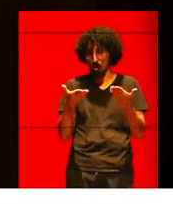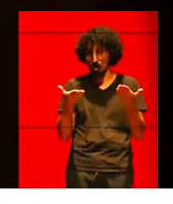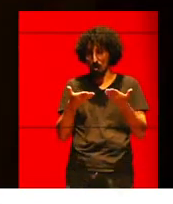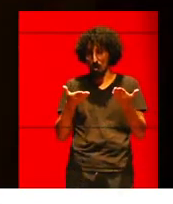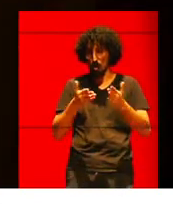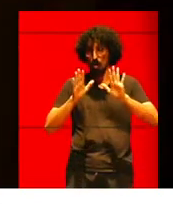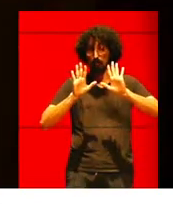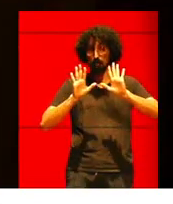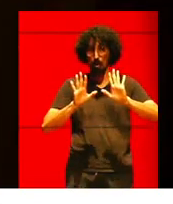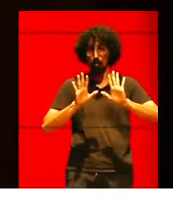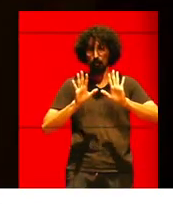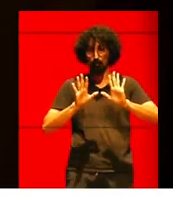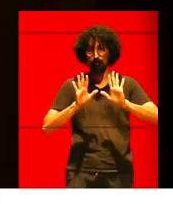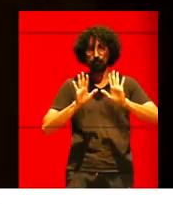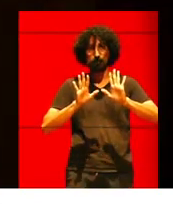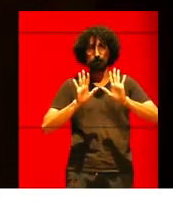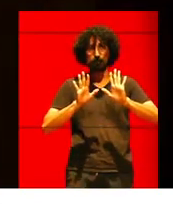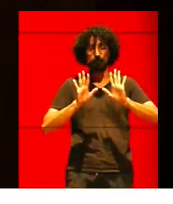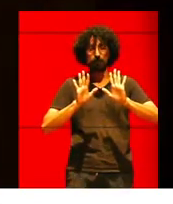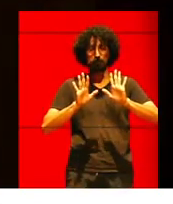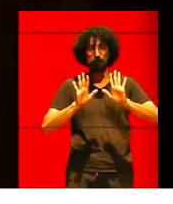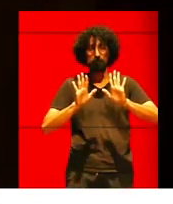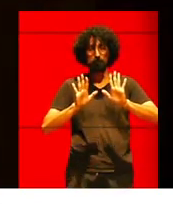Espera aí! Espera aí!